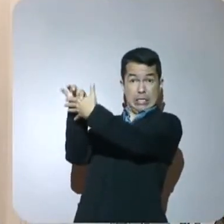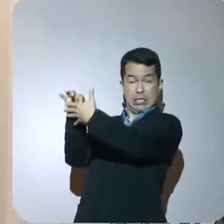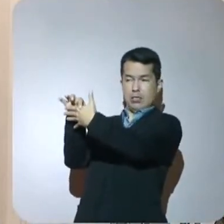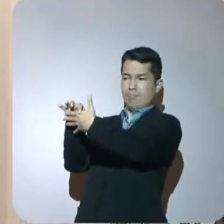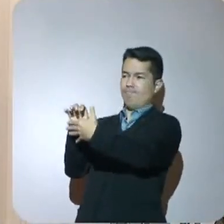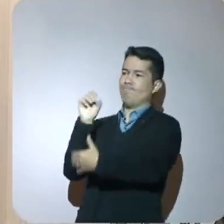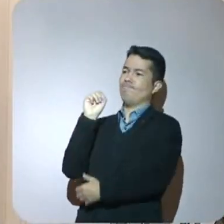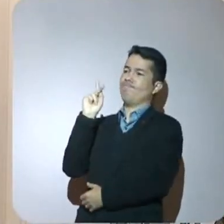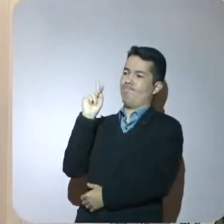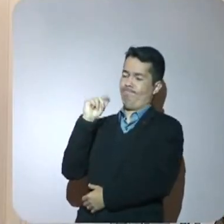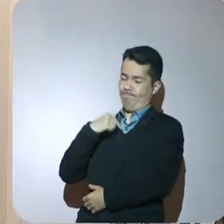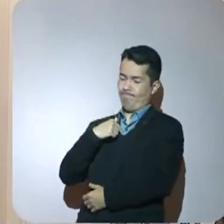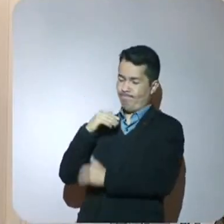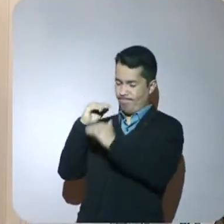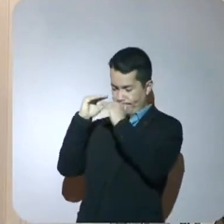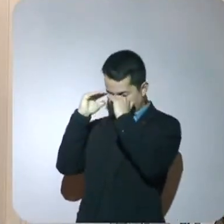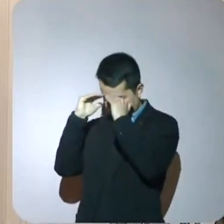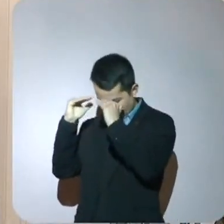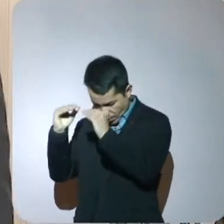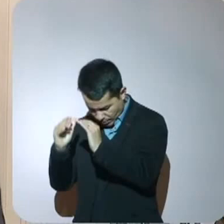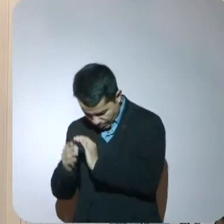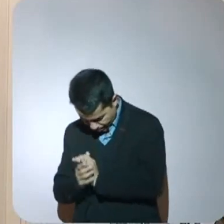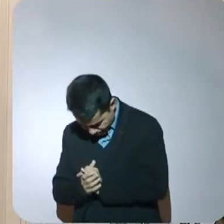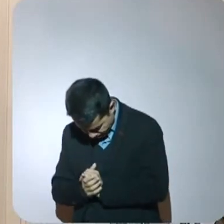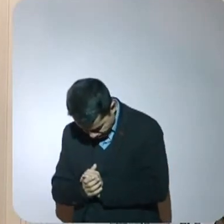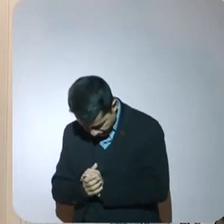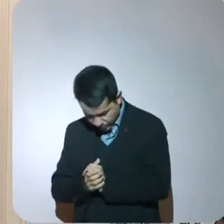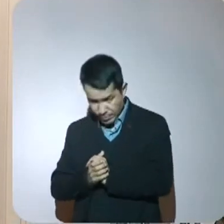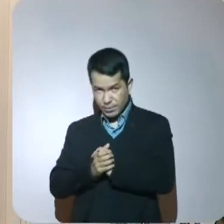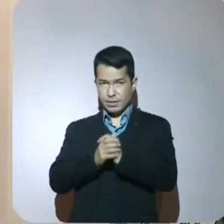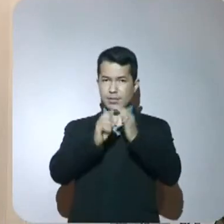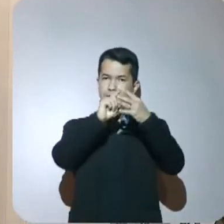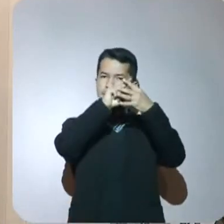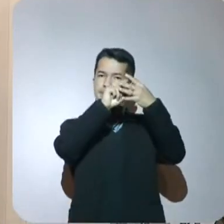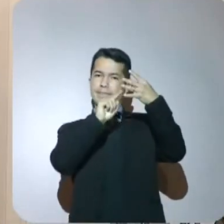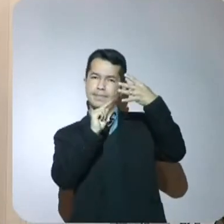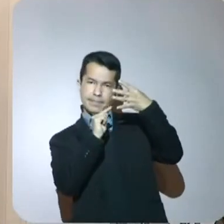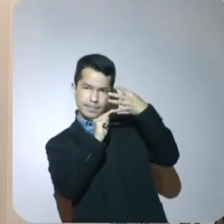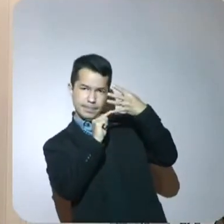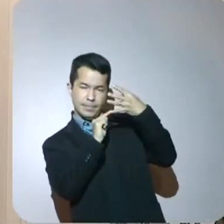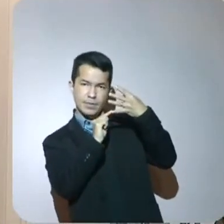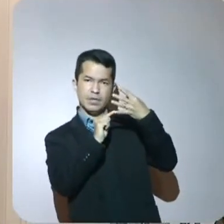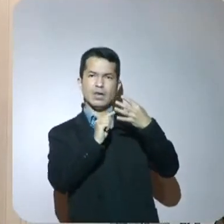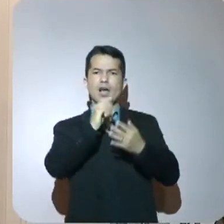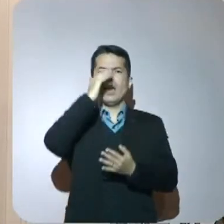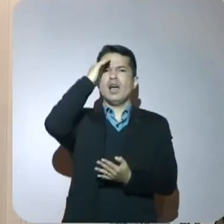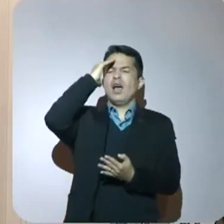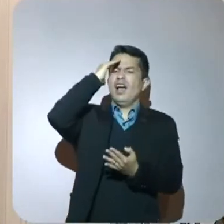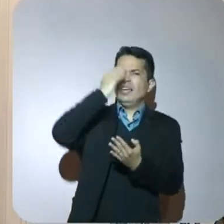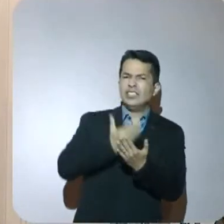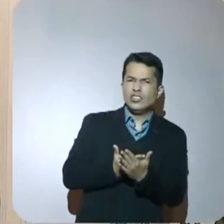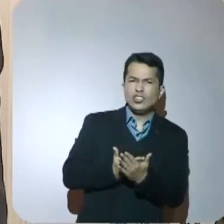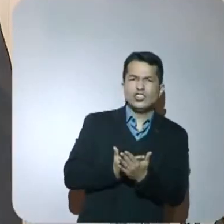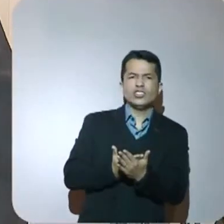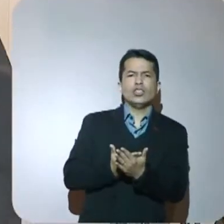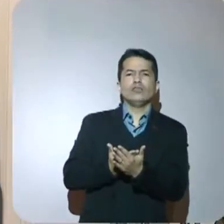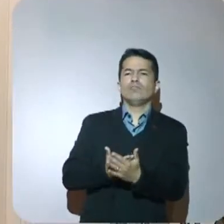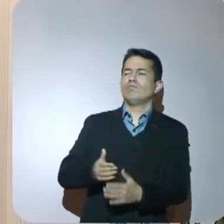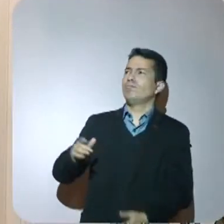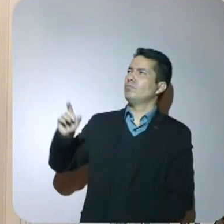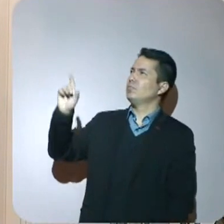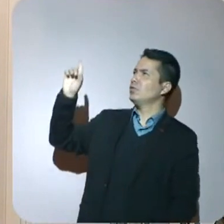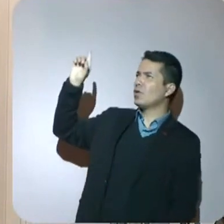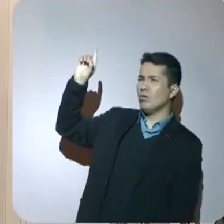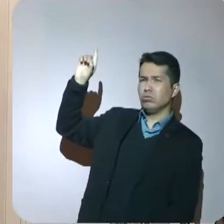eu fazer. Quarta dica, creia que acima de tudo e todos está o